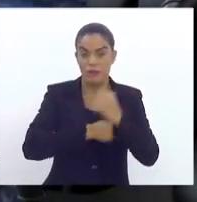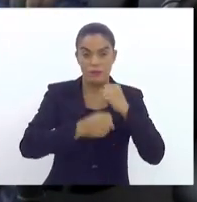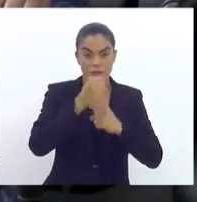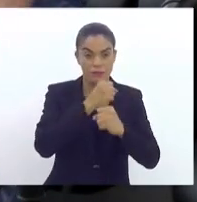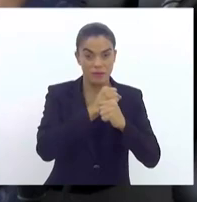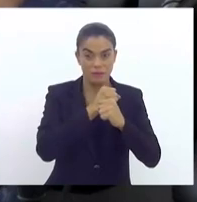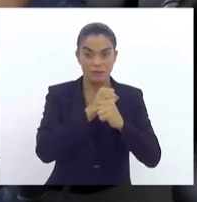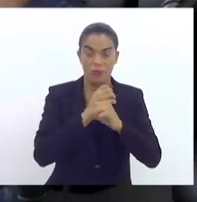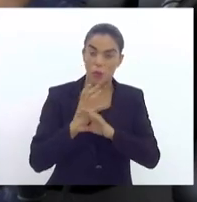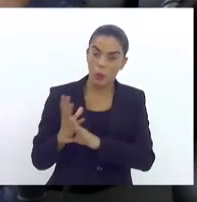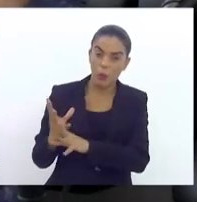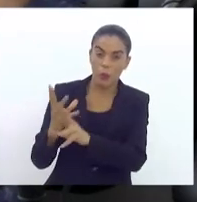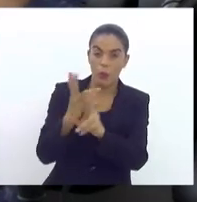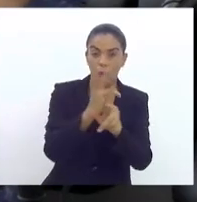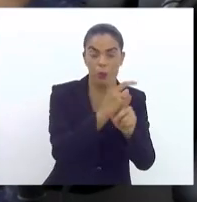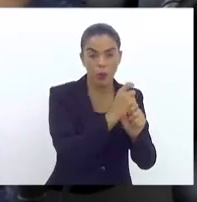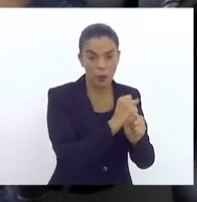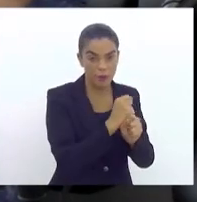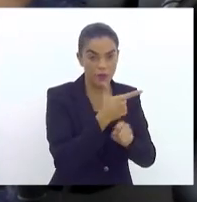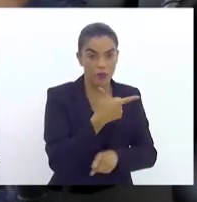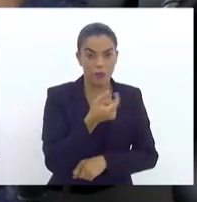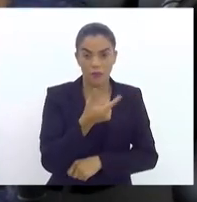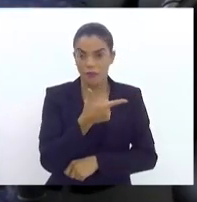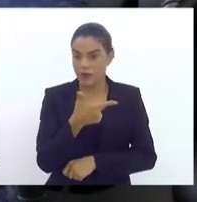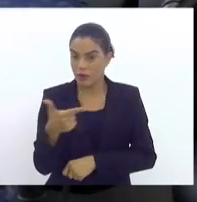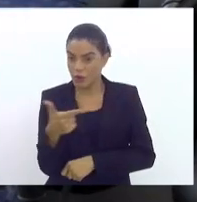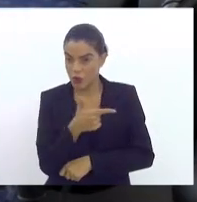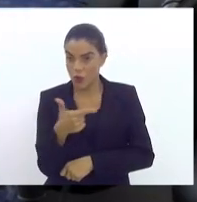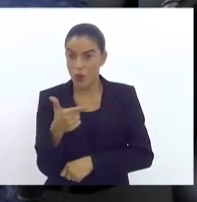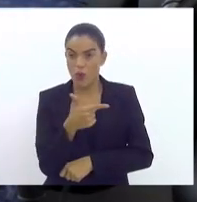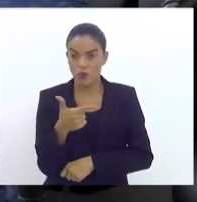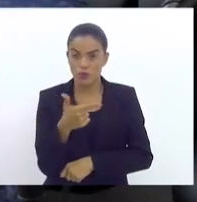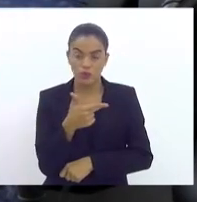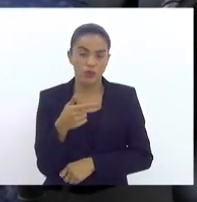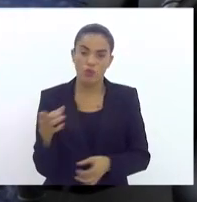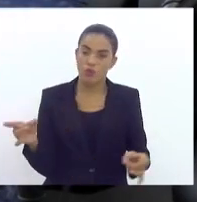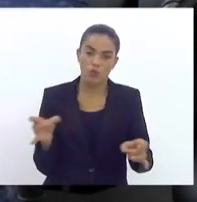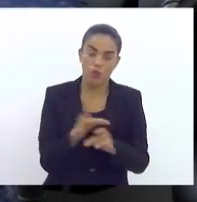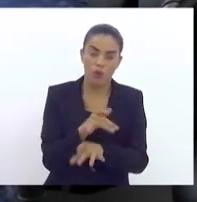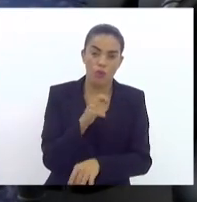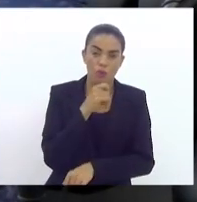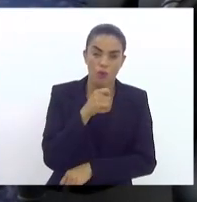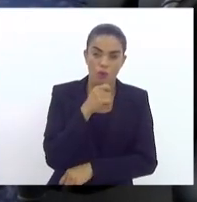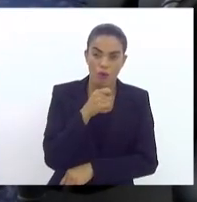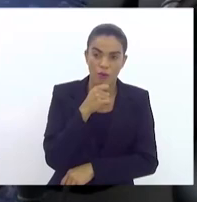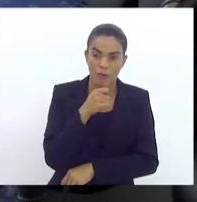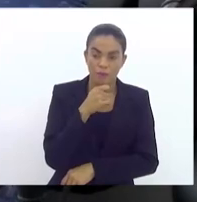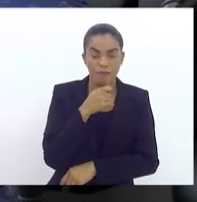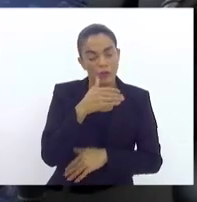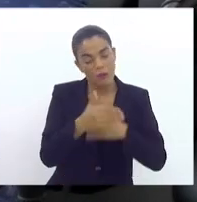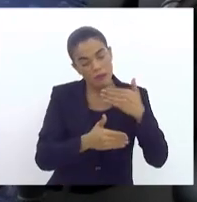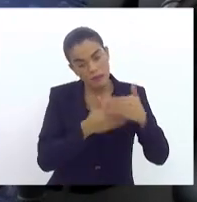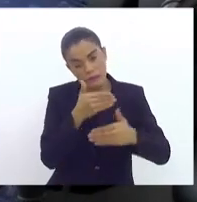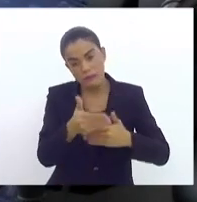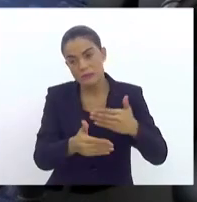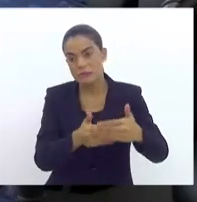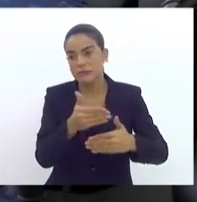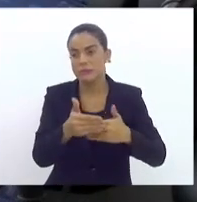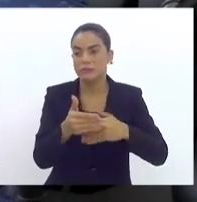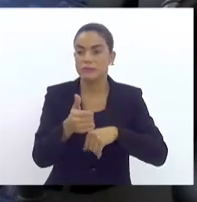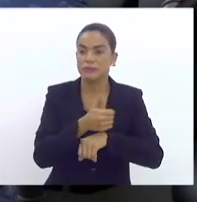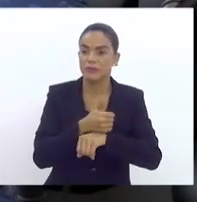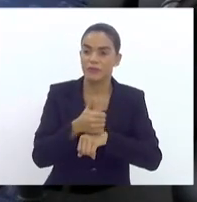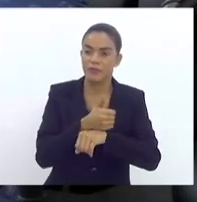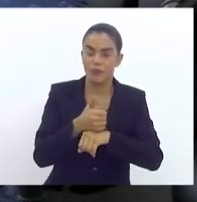os números de 2022 não estão consolidados Então essa é minha trajetória repito